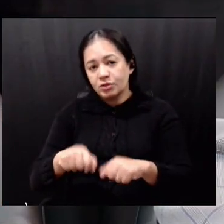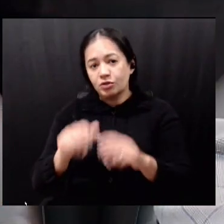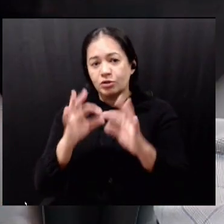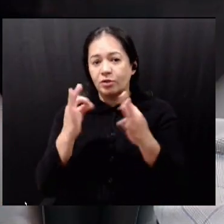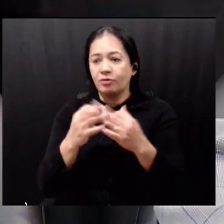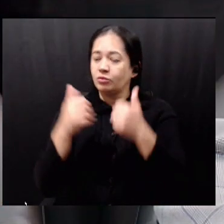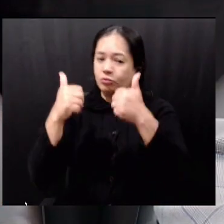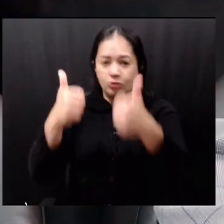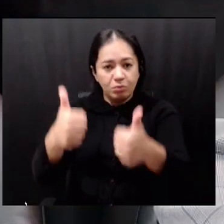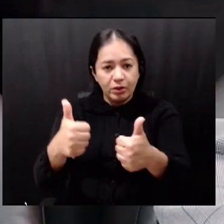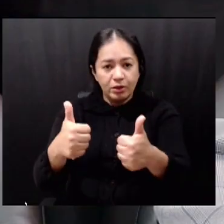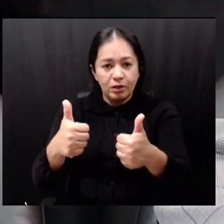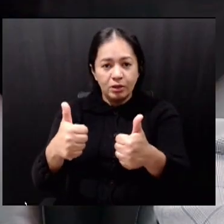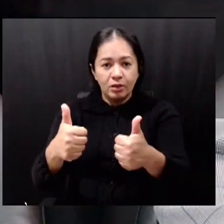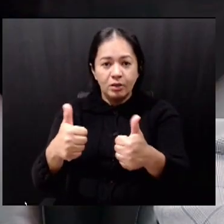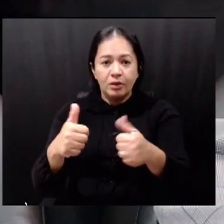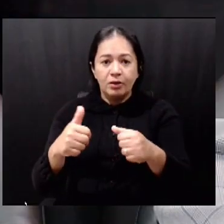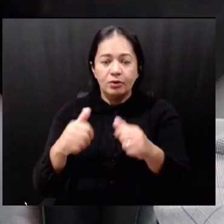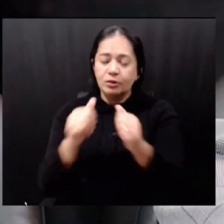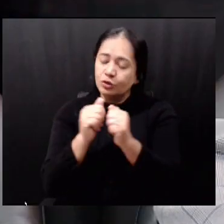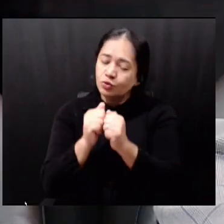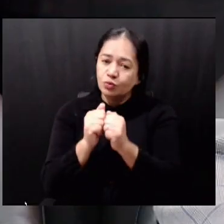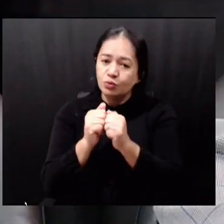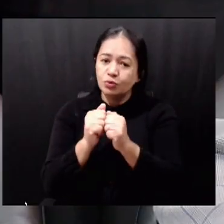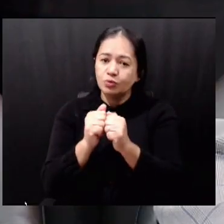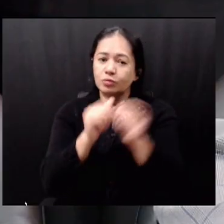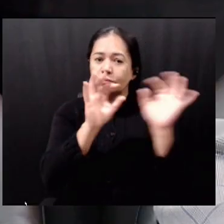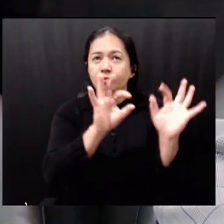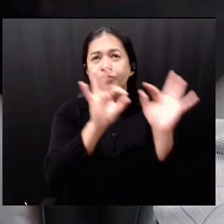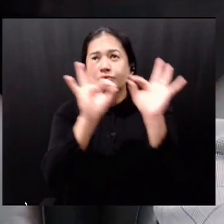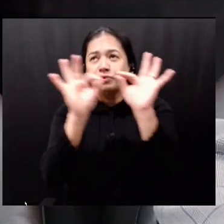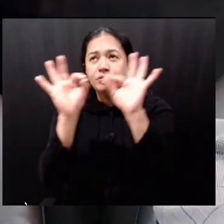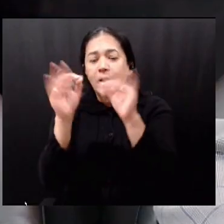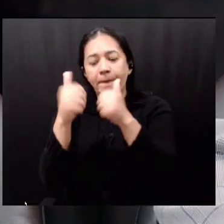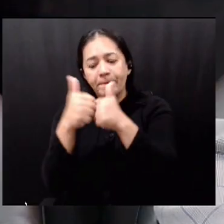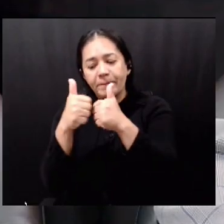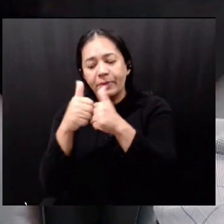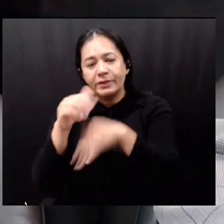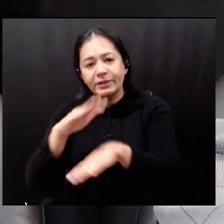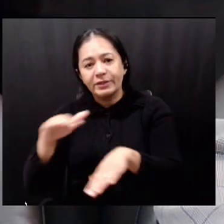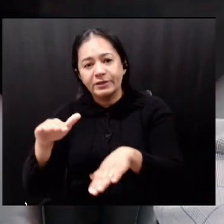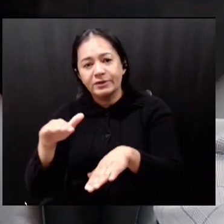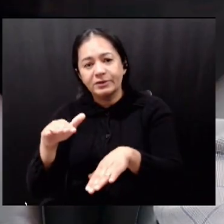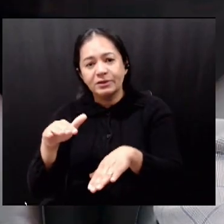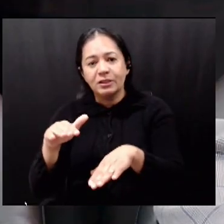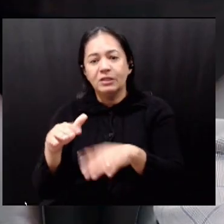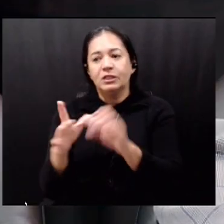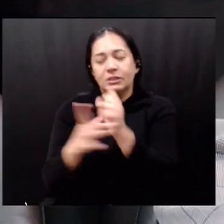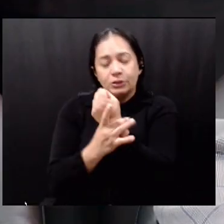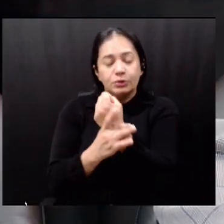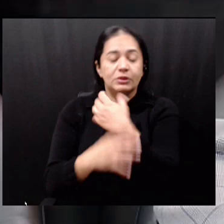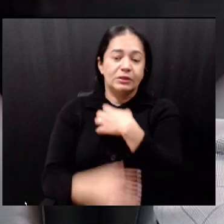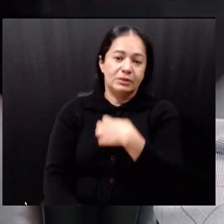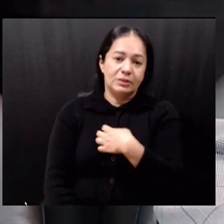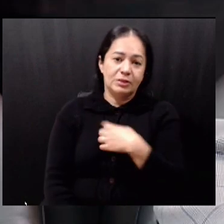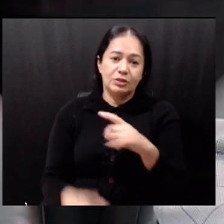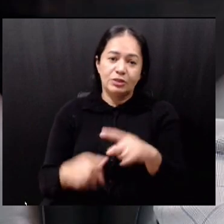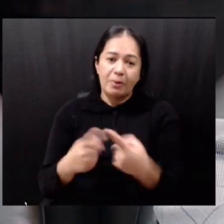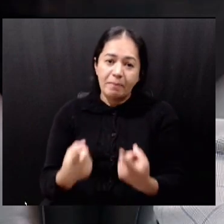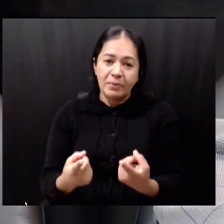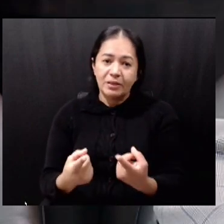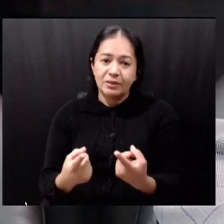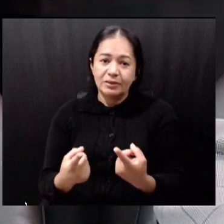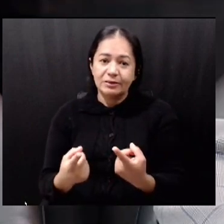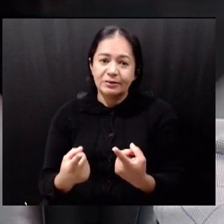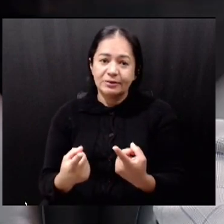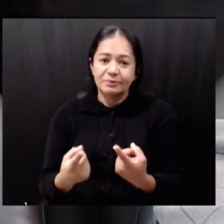tá? Tá junto, tá ali perto da criança, a criança ela se sente segura. Mas, de fato,